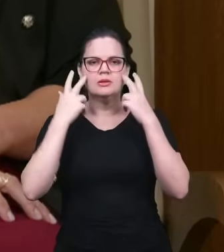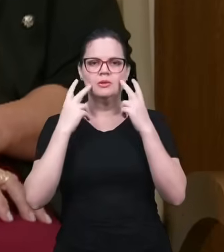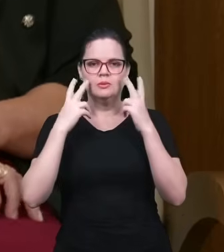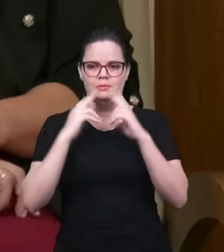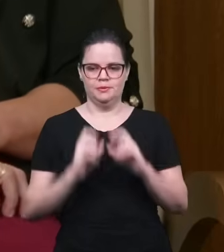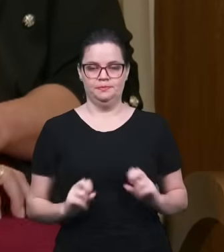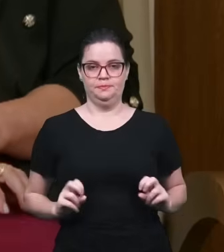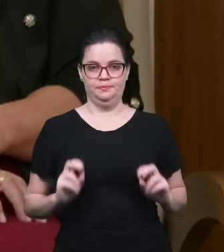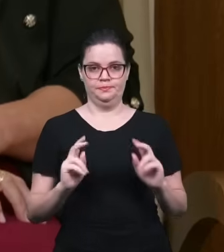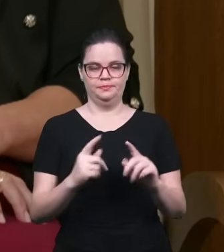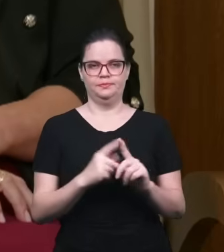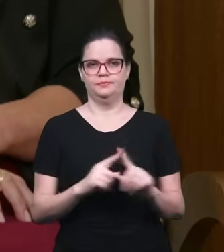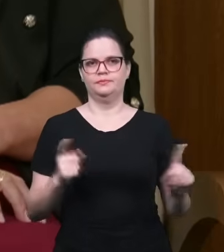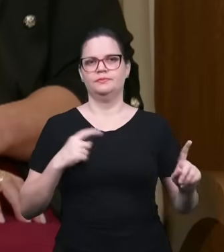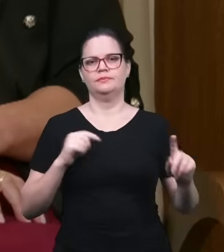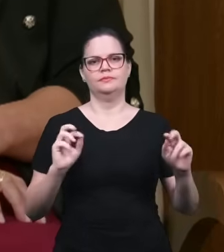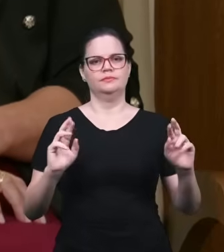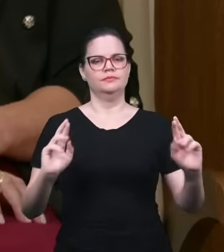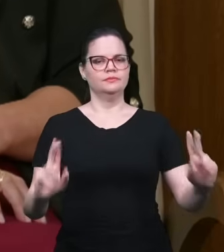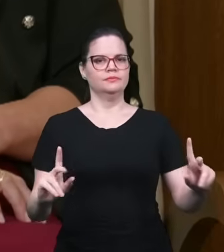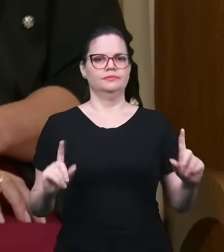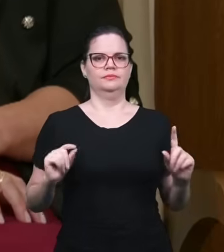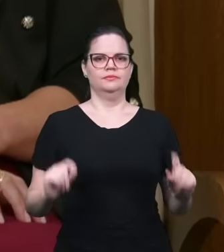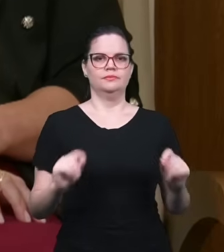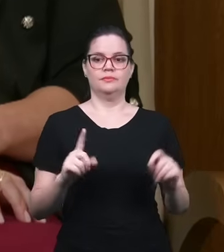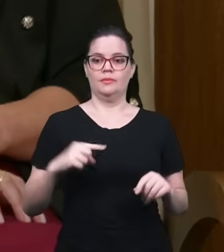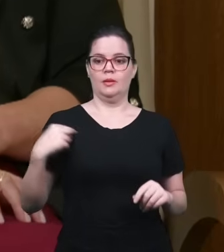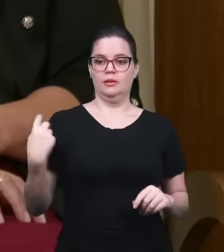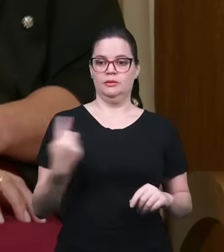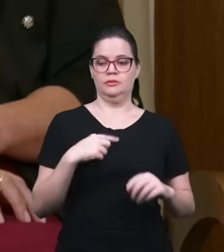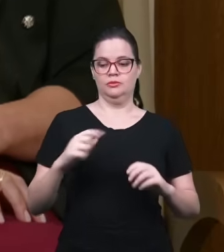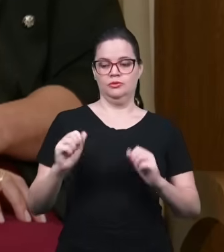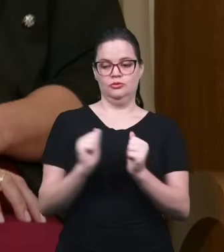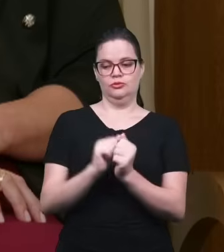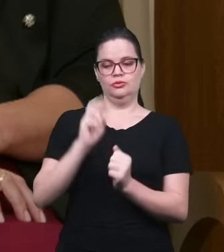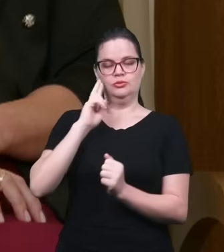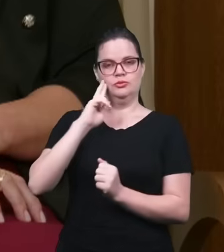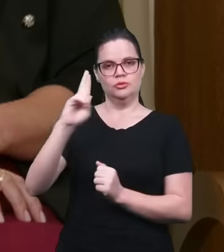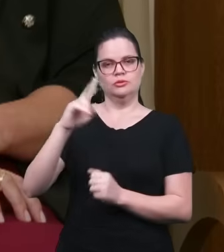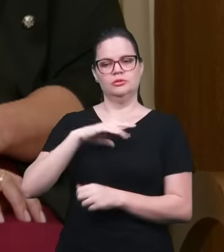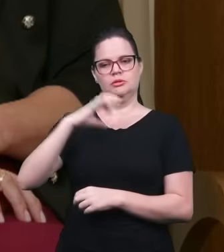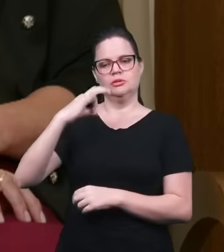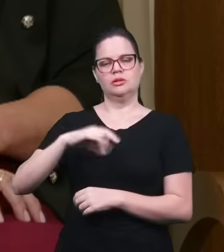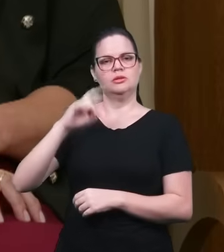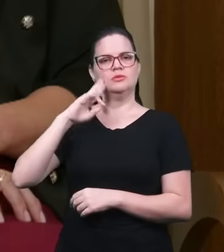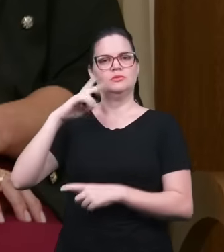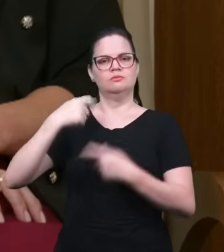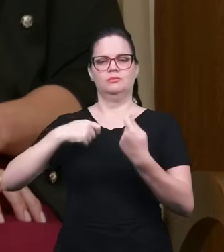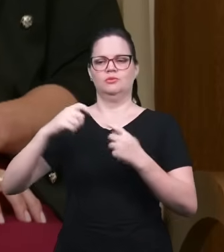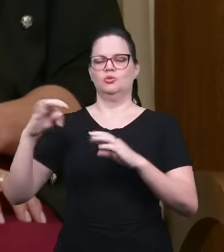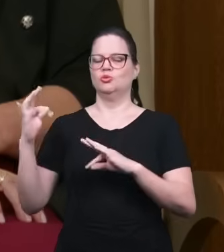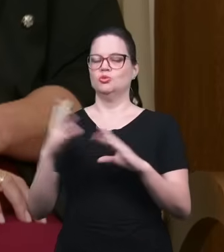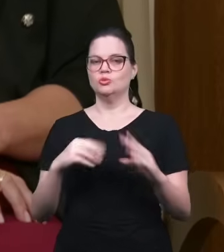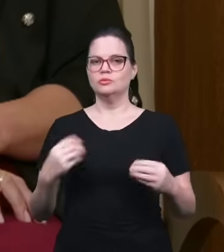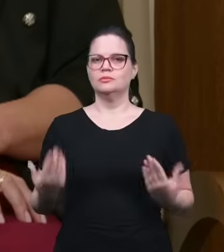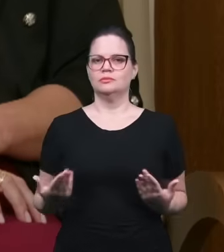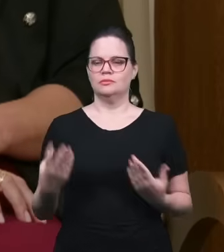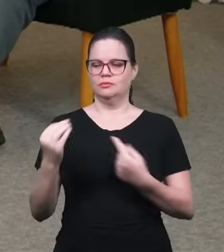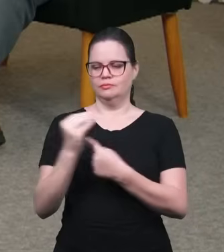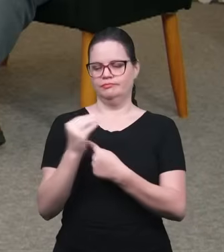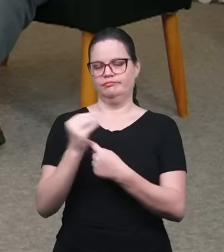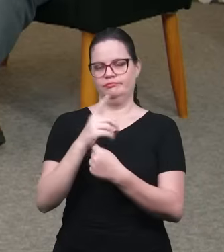A diferença é que com o Senhor, nós temos a segurança de que o Senhor tem dirigido as coisas e cuidado de nós,